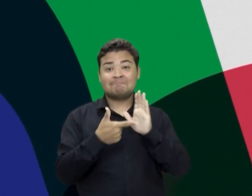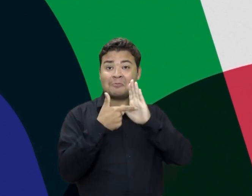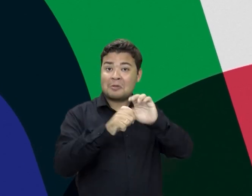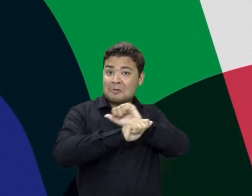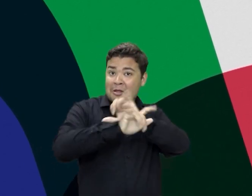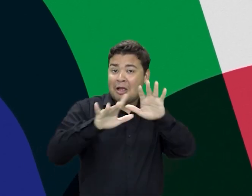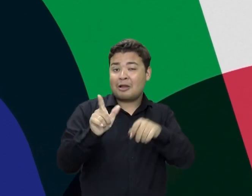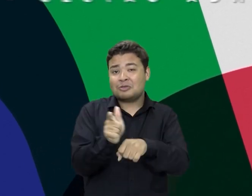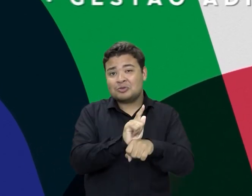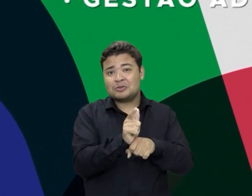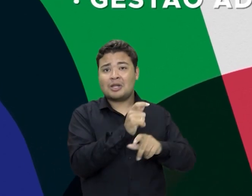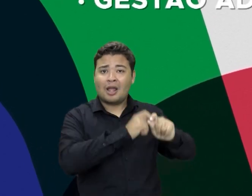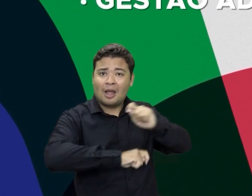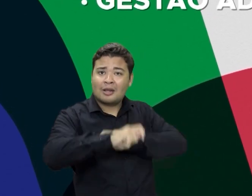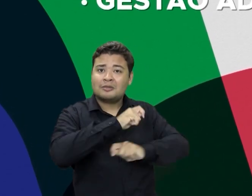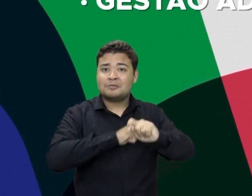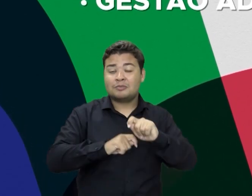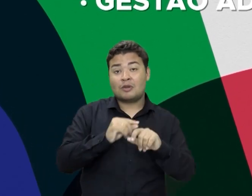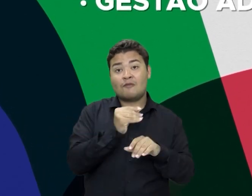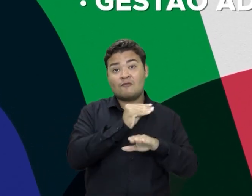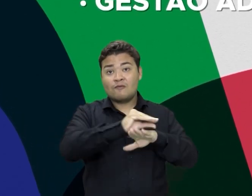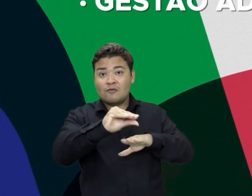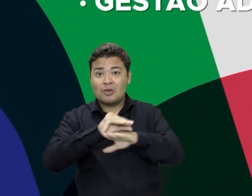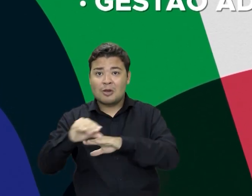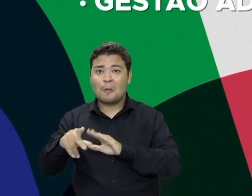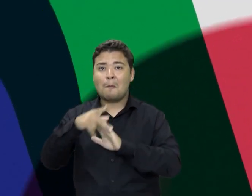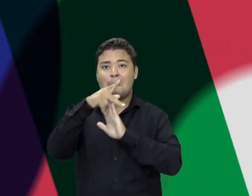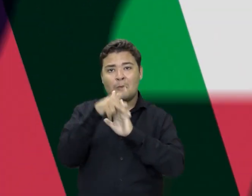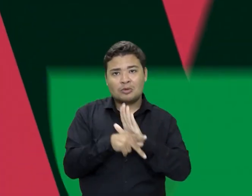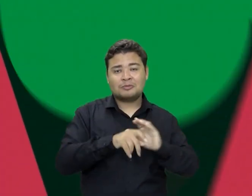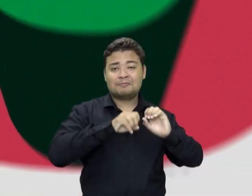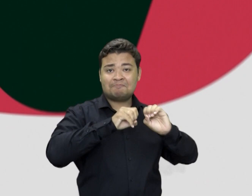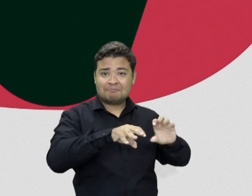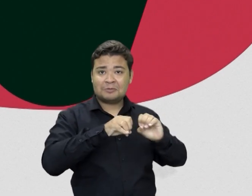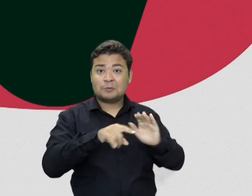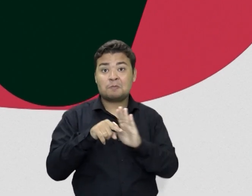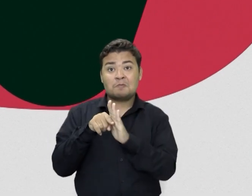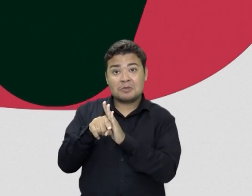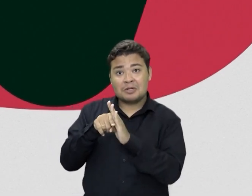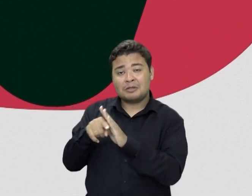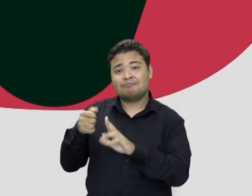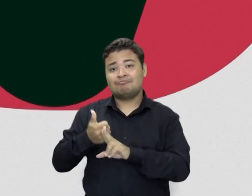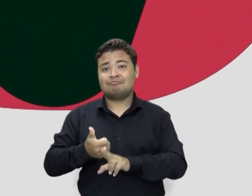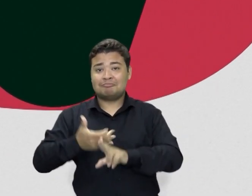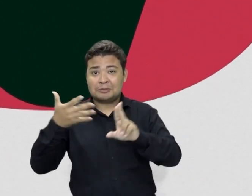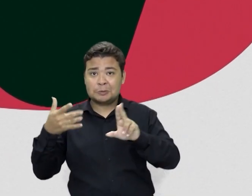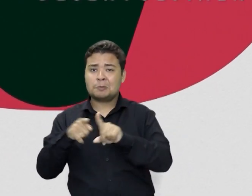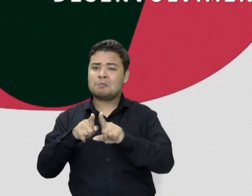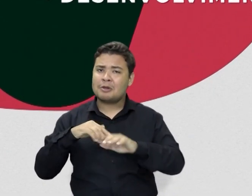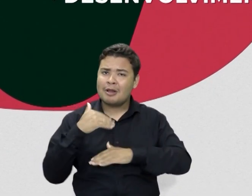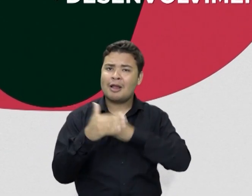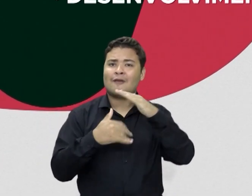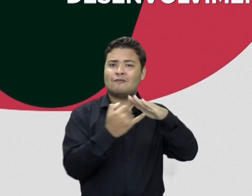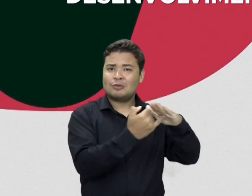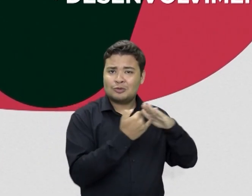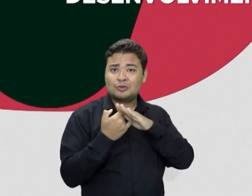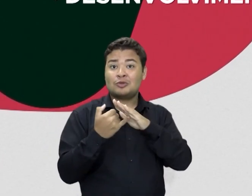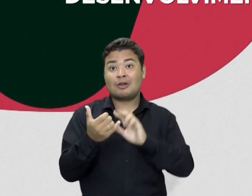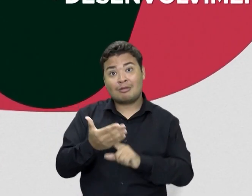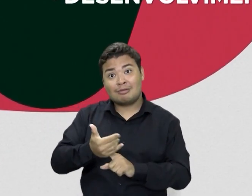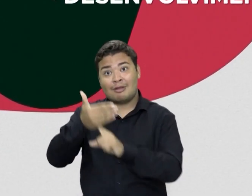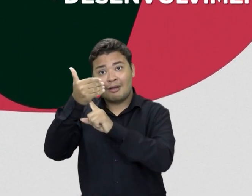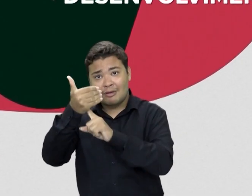tudo isso e um pouco mais para você. Uma fundação de apoio à Universidade Federal de Goiás e a outras entidades públicas